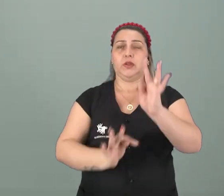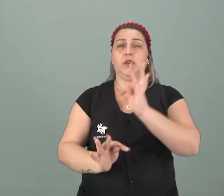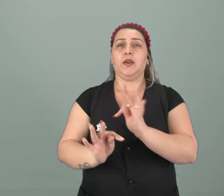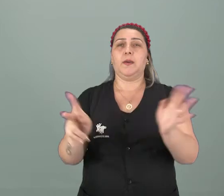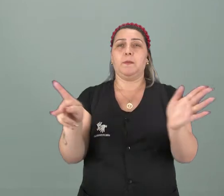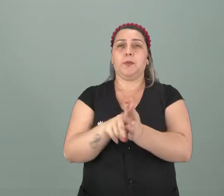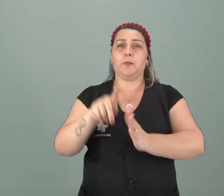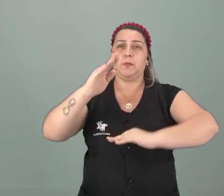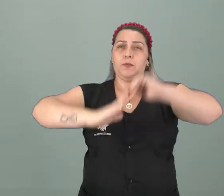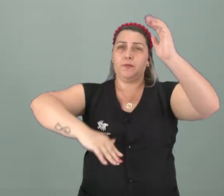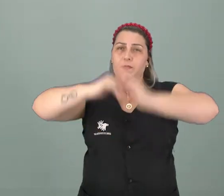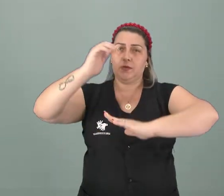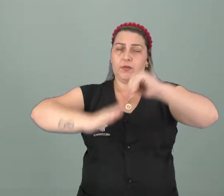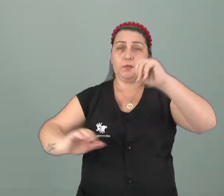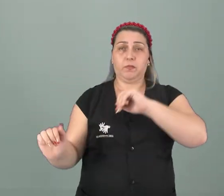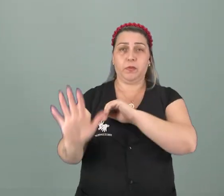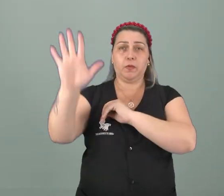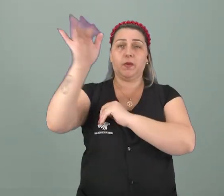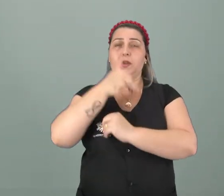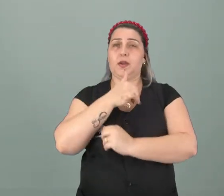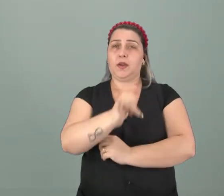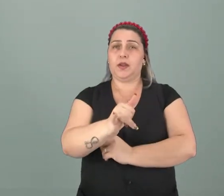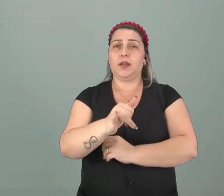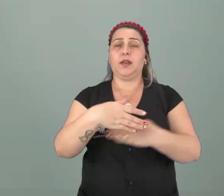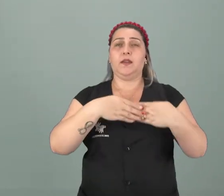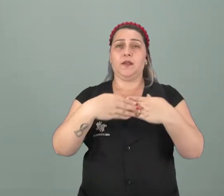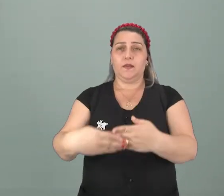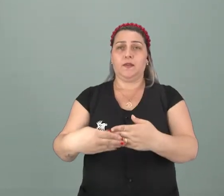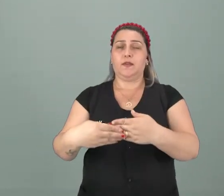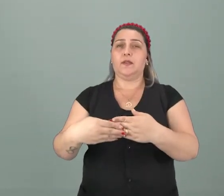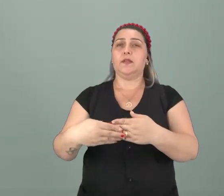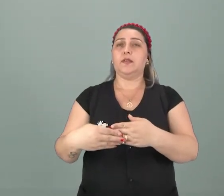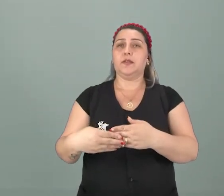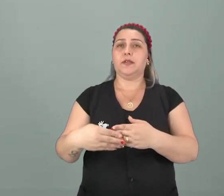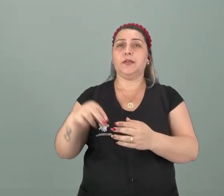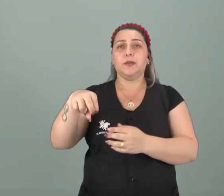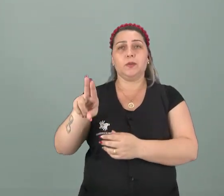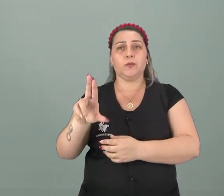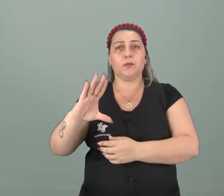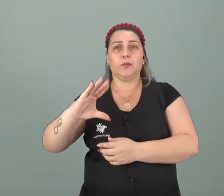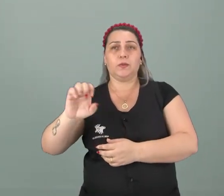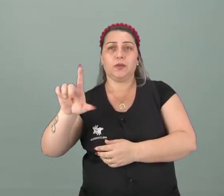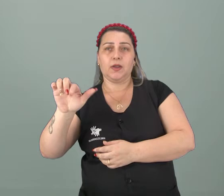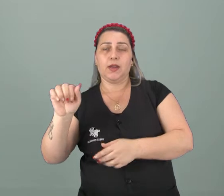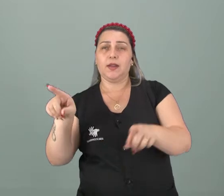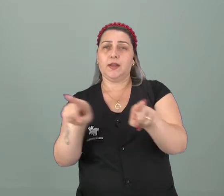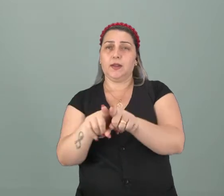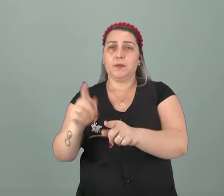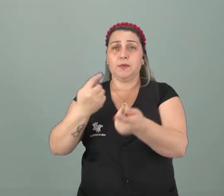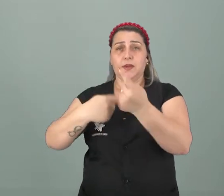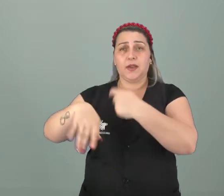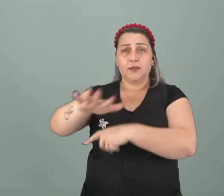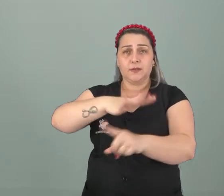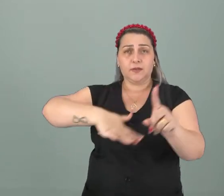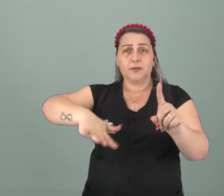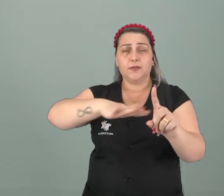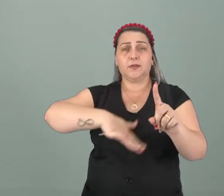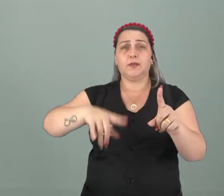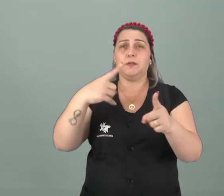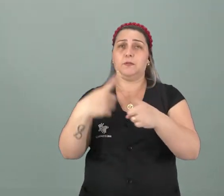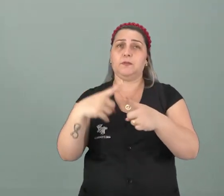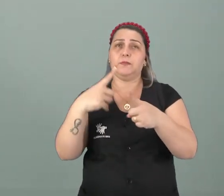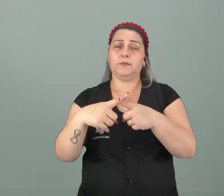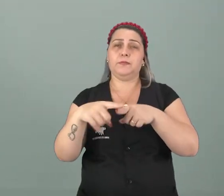especializada, e isso acaba encarecendo a energia elétrica que vem das usinas nucleares, e a questão social, porque